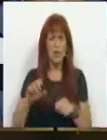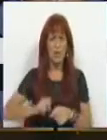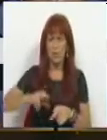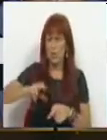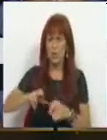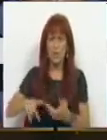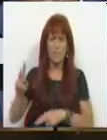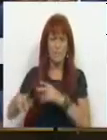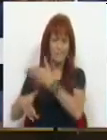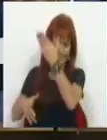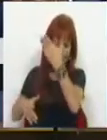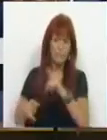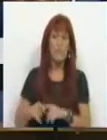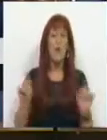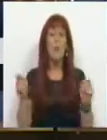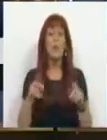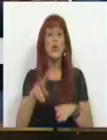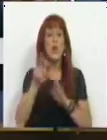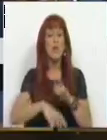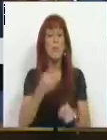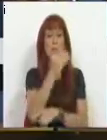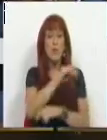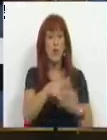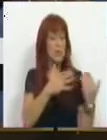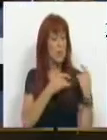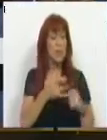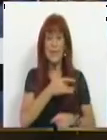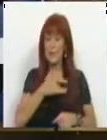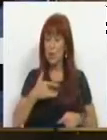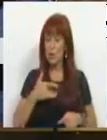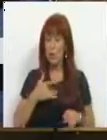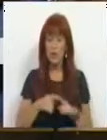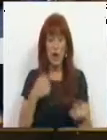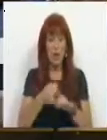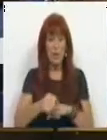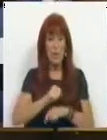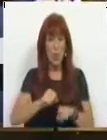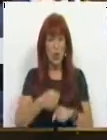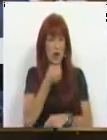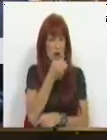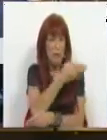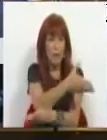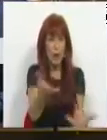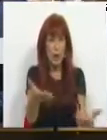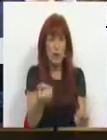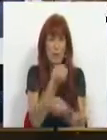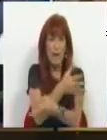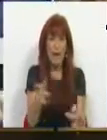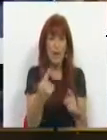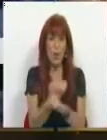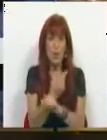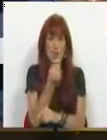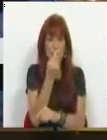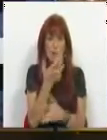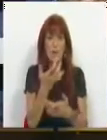capital financeiro. Promover regimes alimentares responsáveis e saudáveis, combater os desperdícios e as perdas de